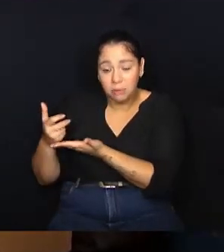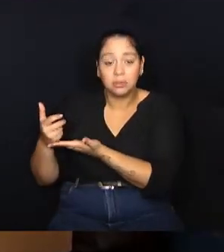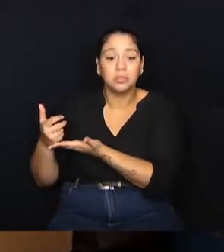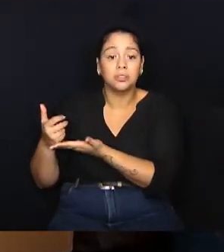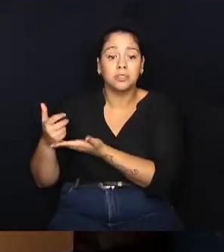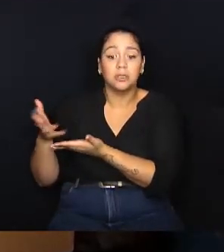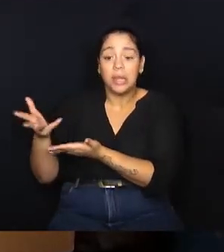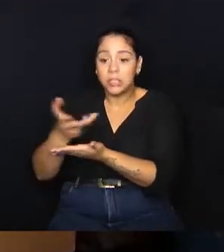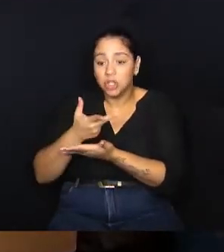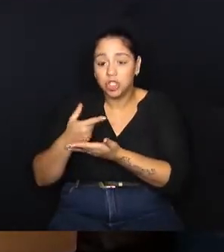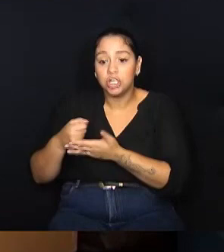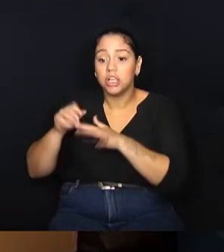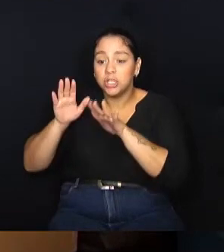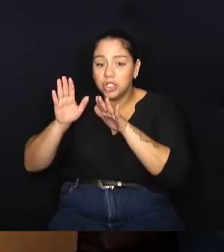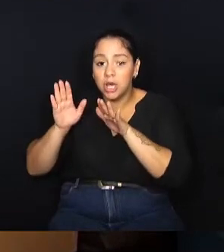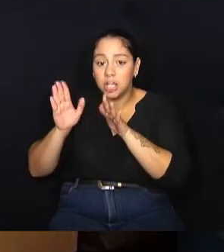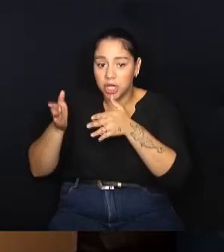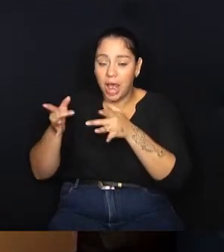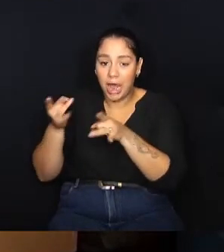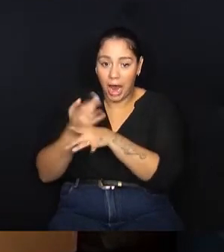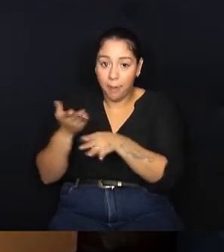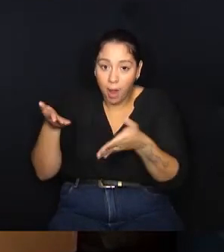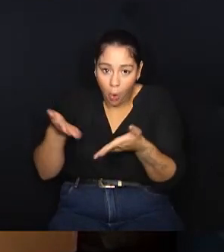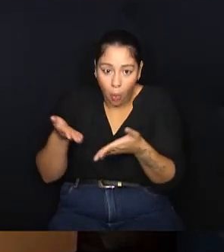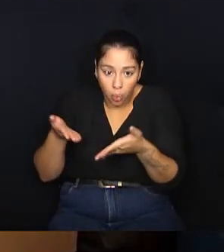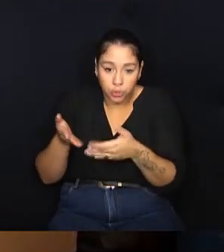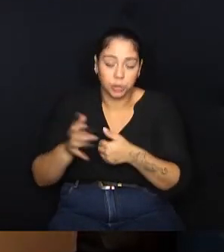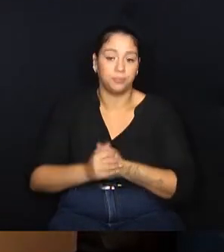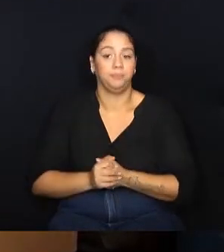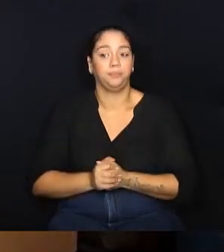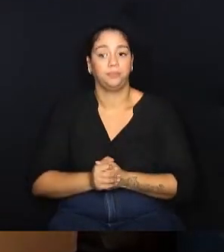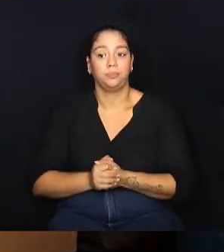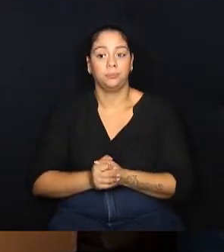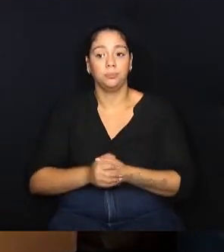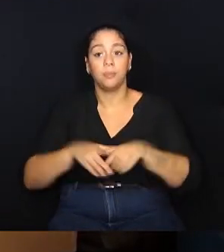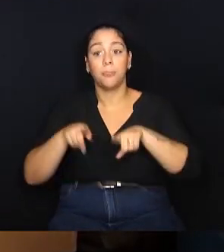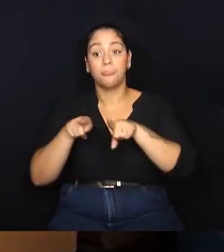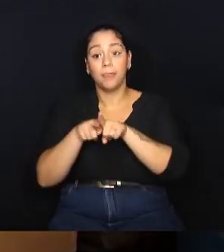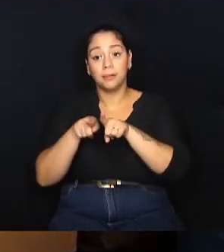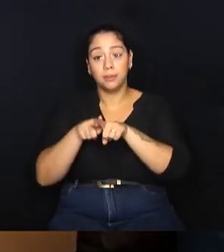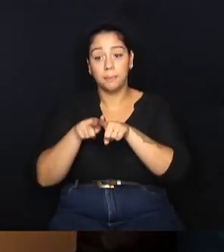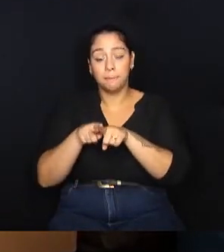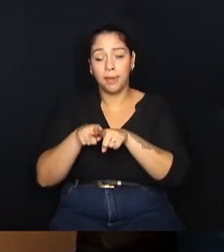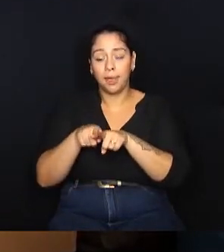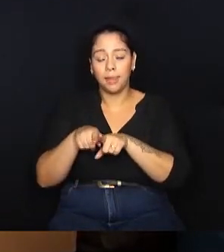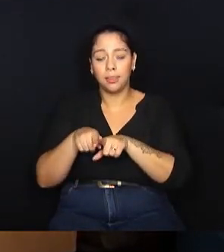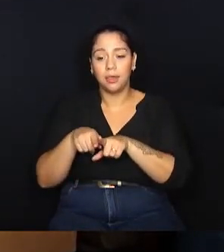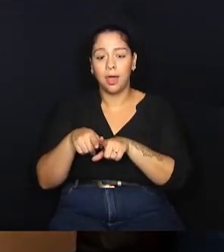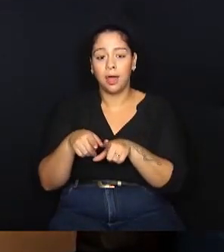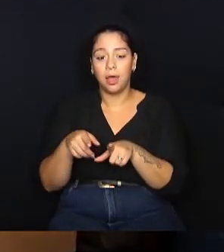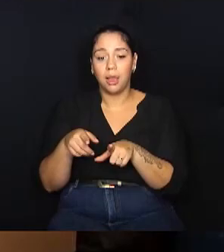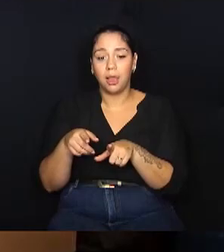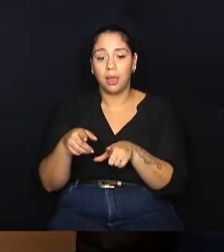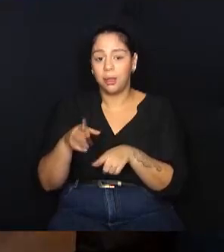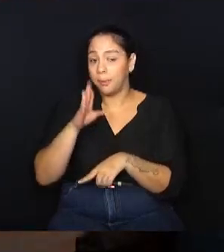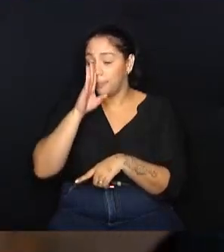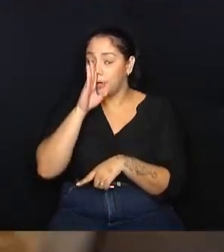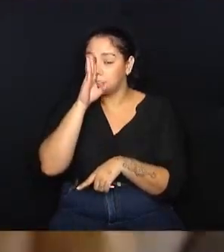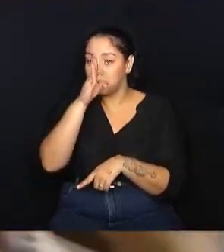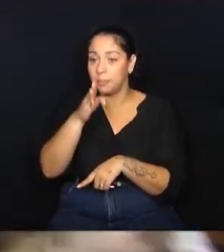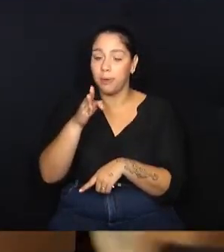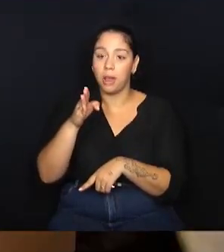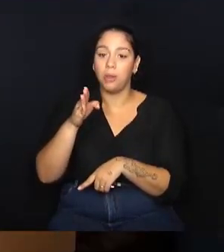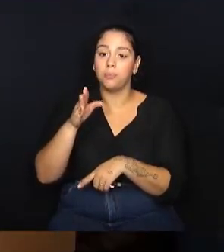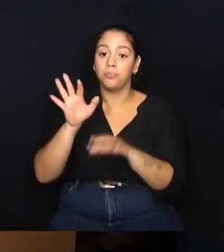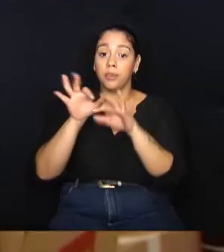está se encerrando hoje, né? Para ainda atender as famílias, principalmente lá do